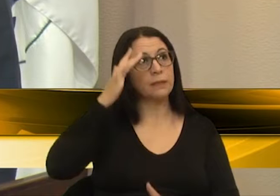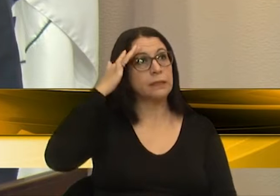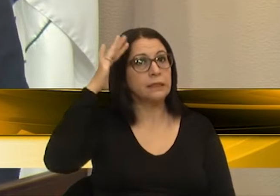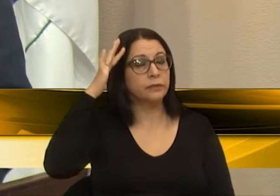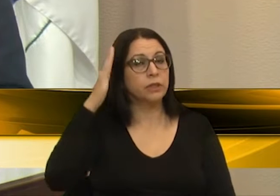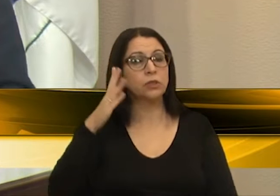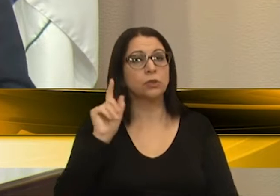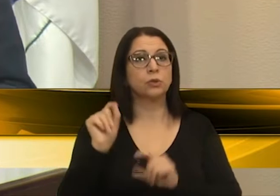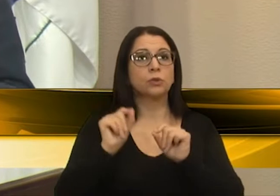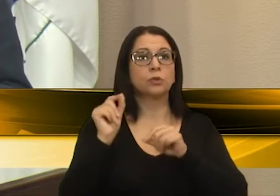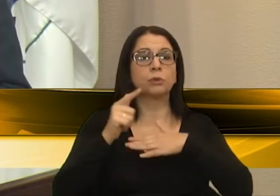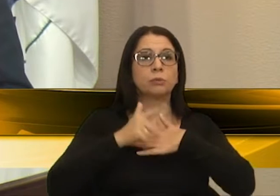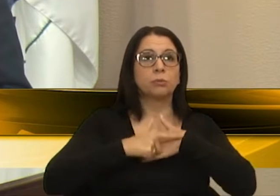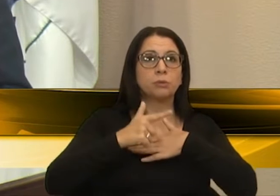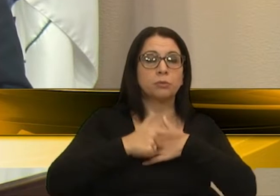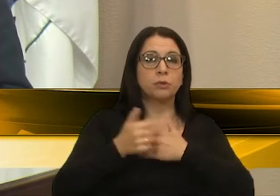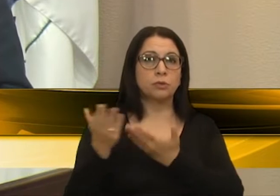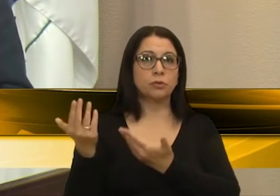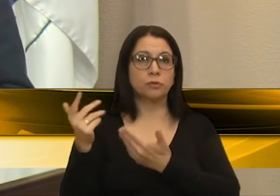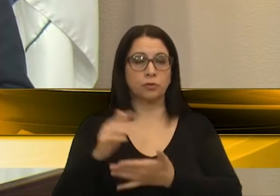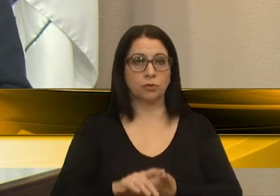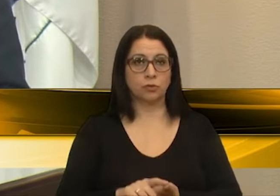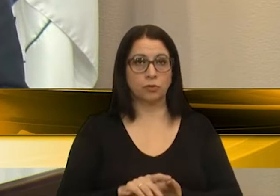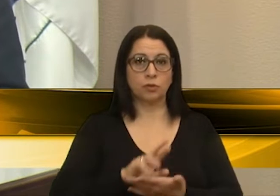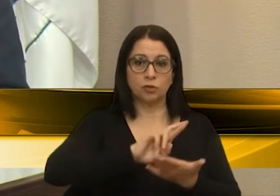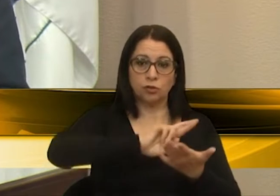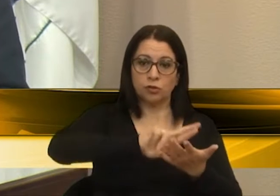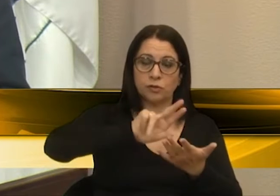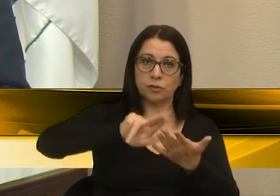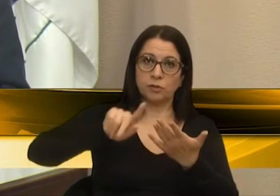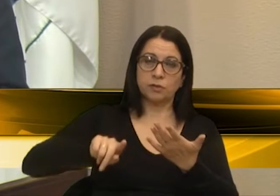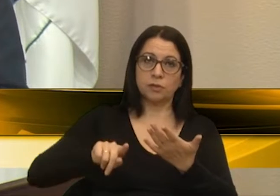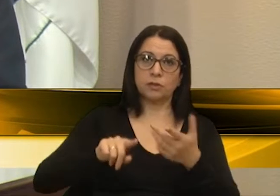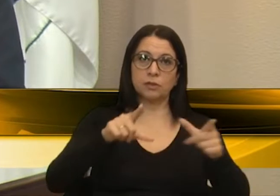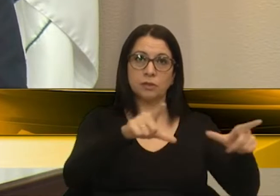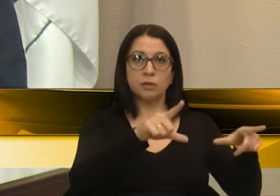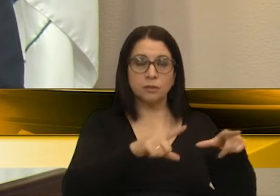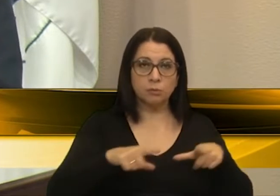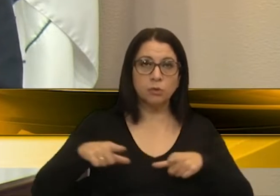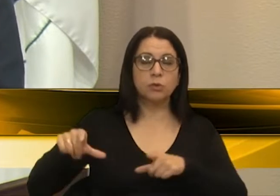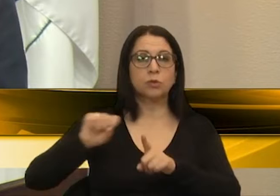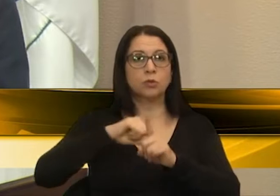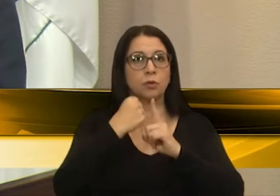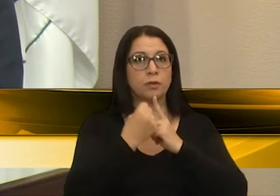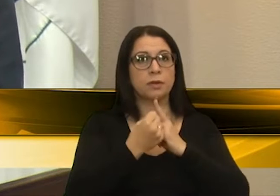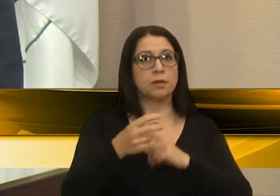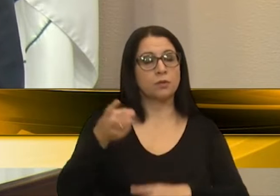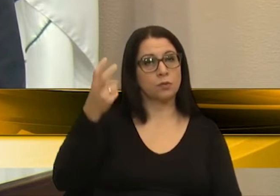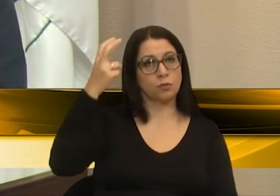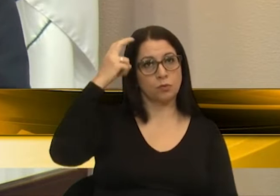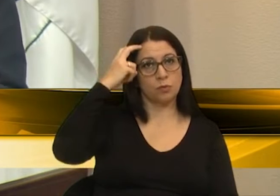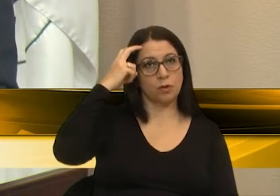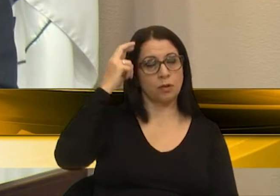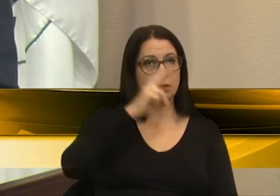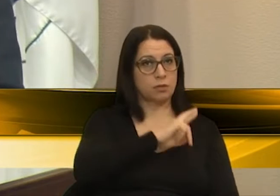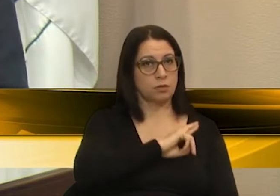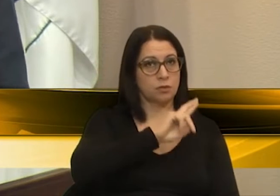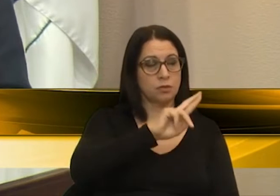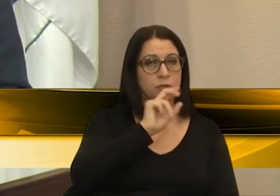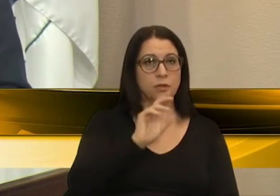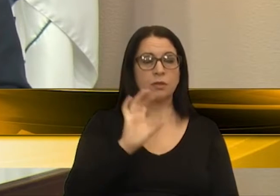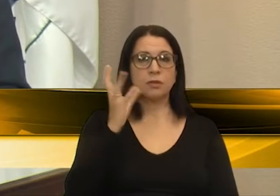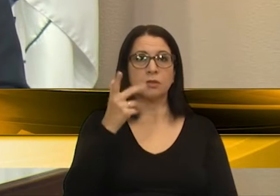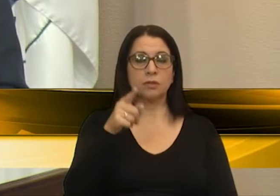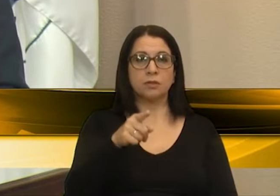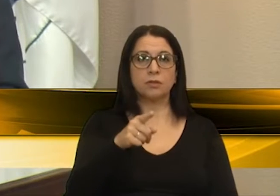refletir sobre o papel da juventude nos nossos diversos ambientes sociais, culturais, religiosos, esse